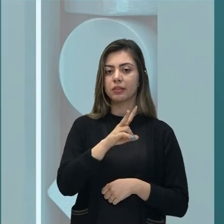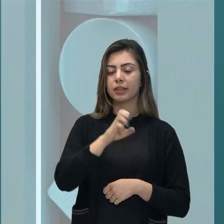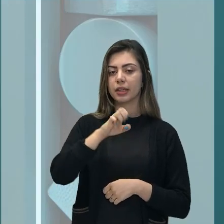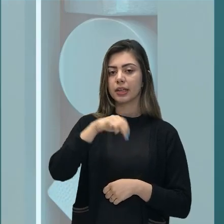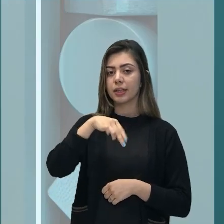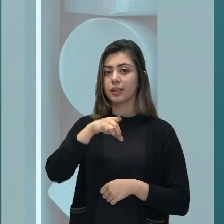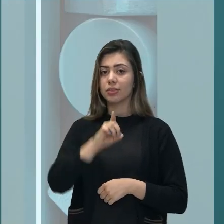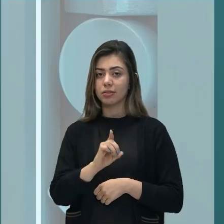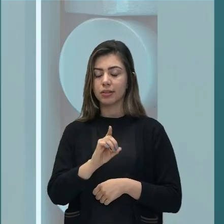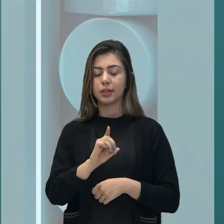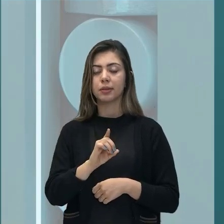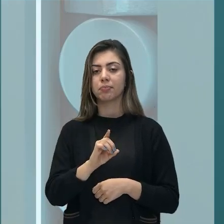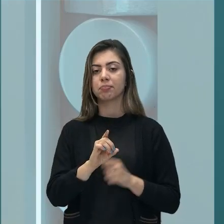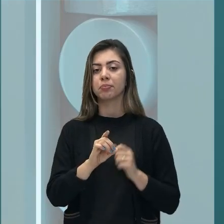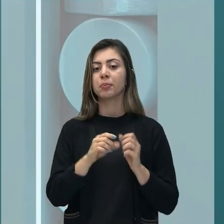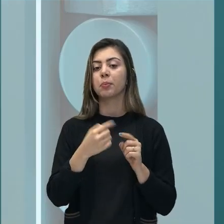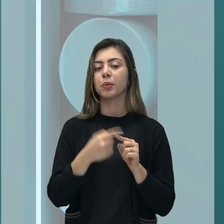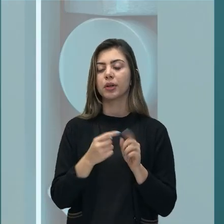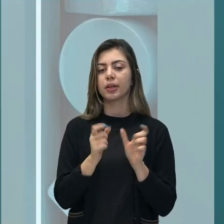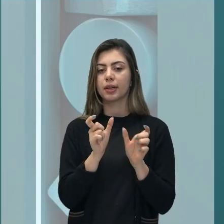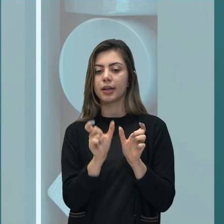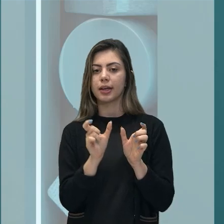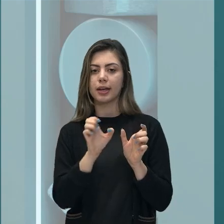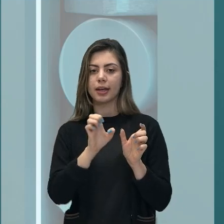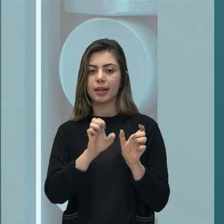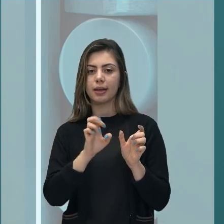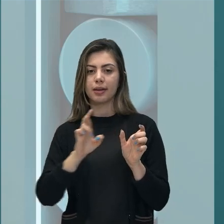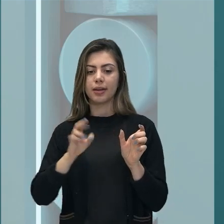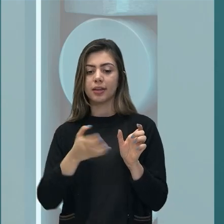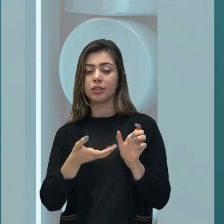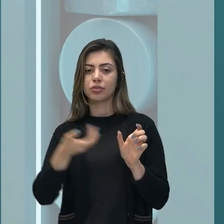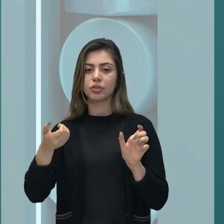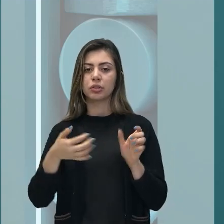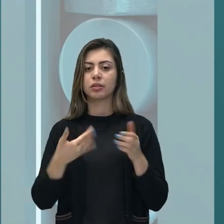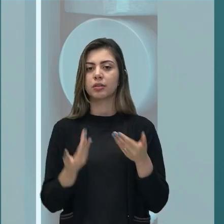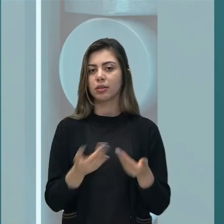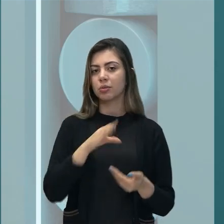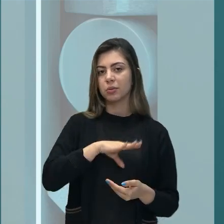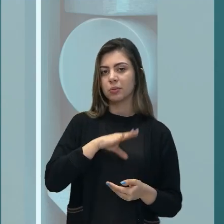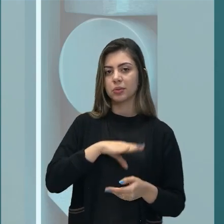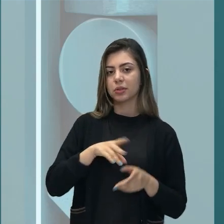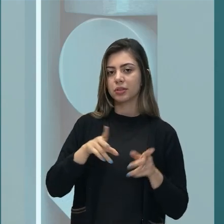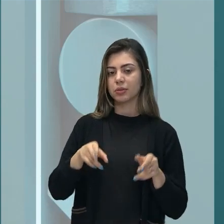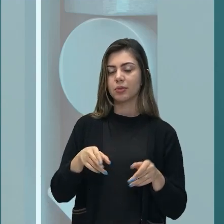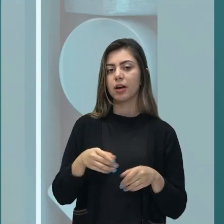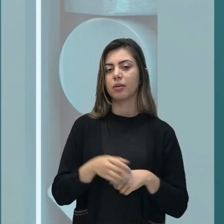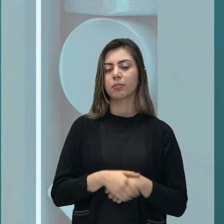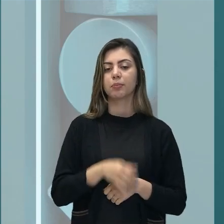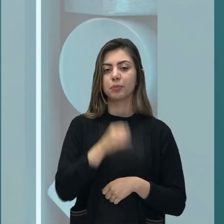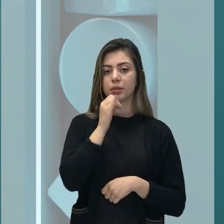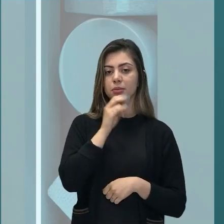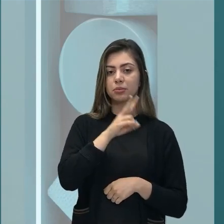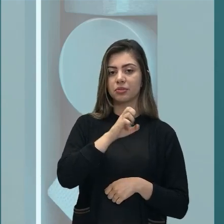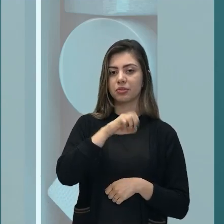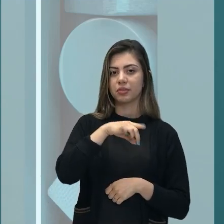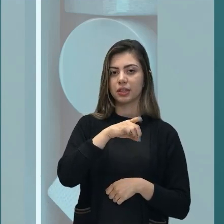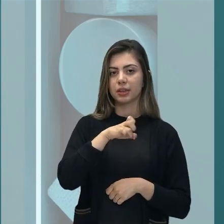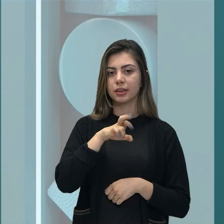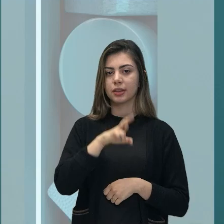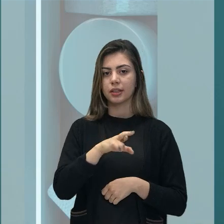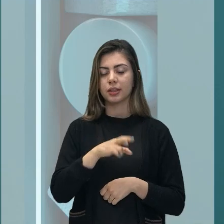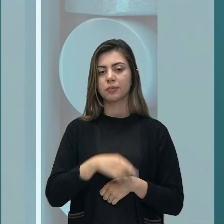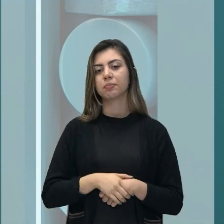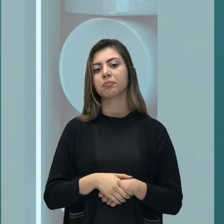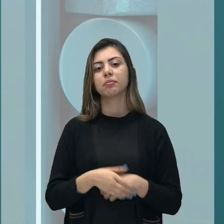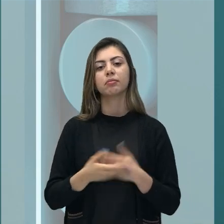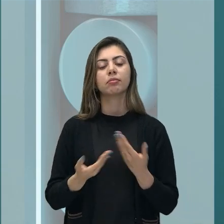V-E-N-D. Claro, V-E-N-D. Na língua portuguesa é a mesma coisa, vender. Tirando a terminação R, VND